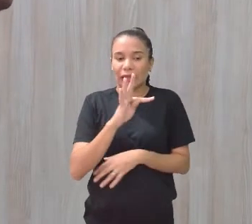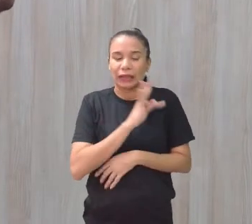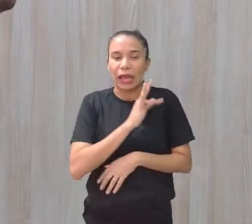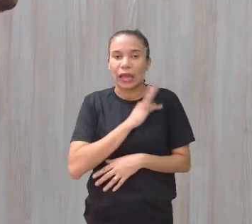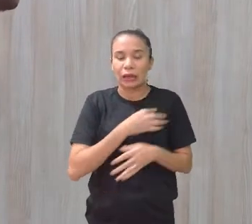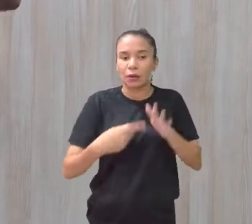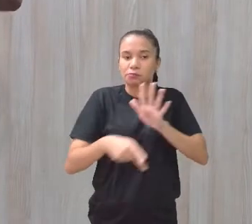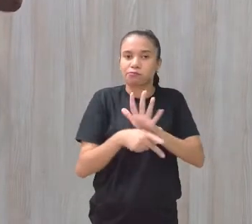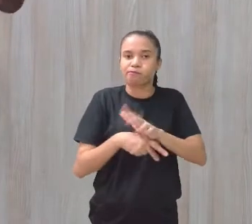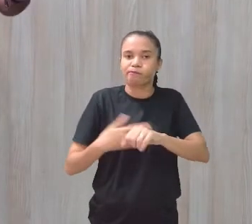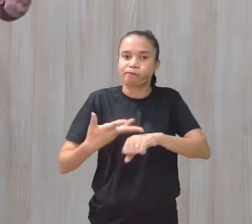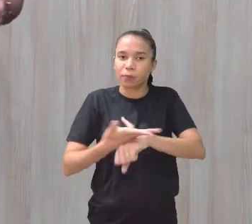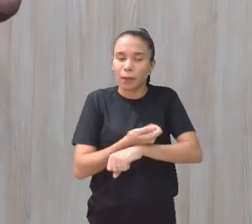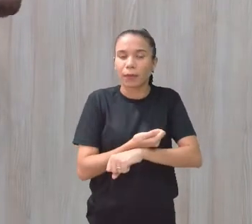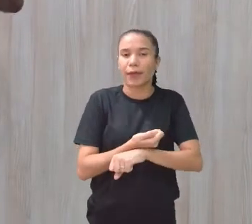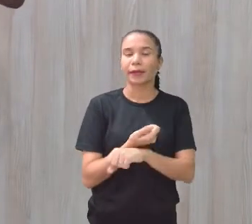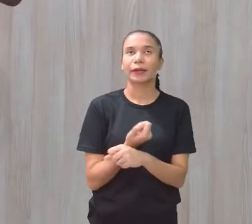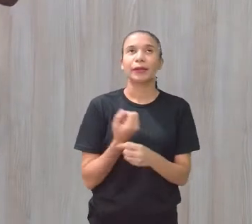né,